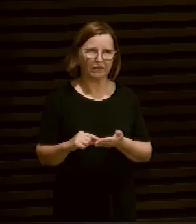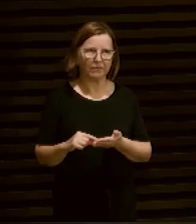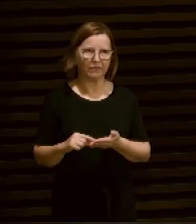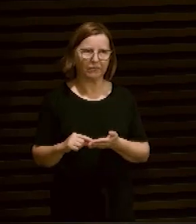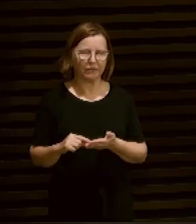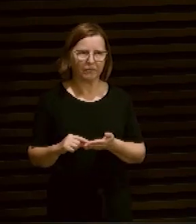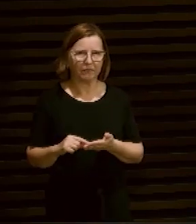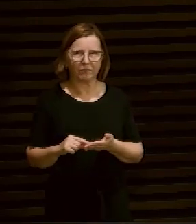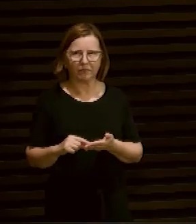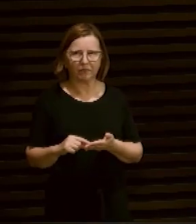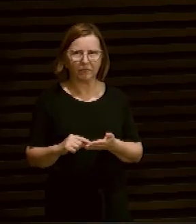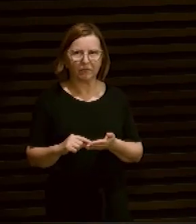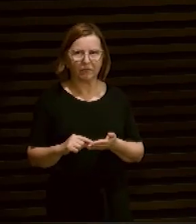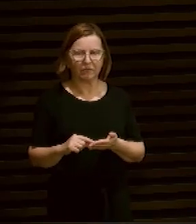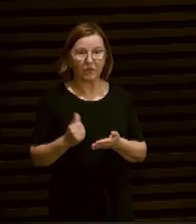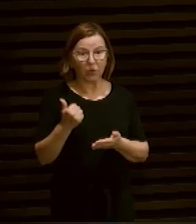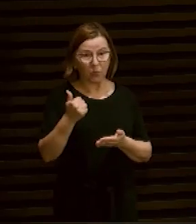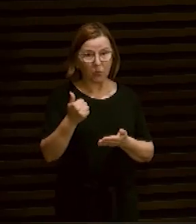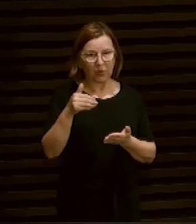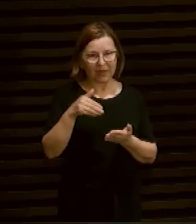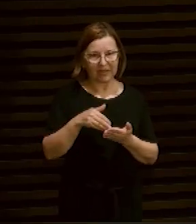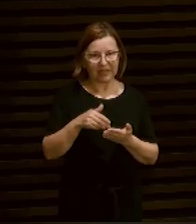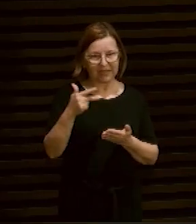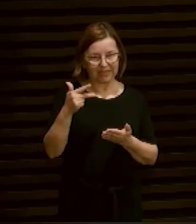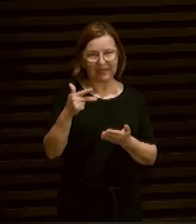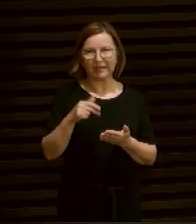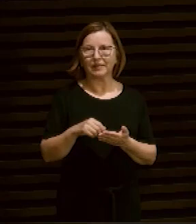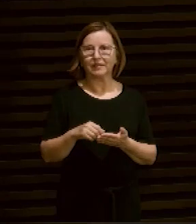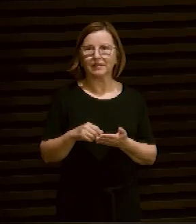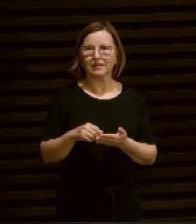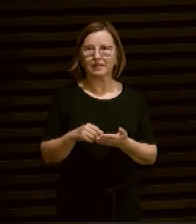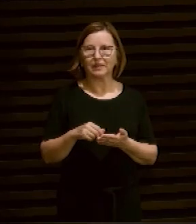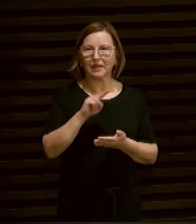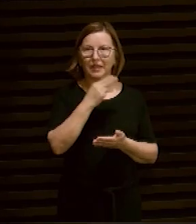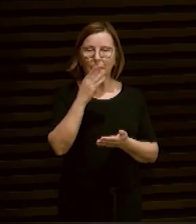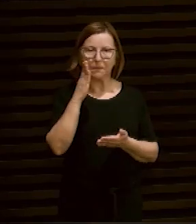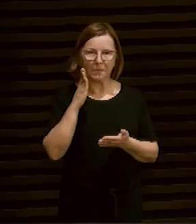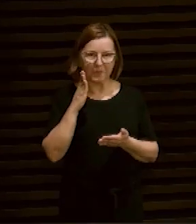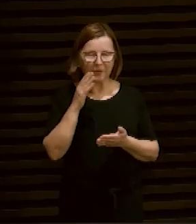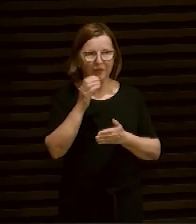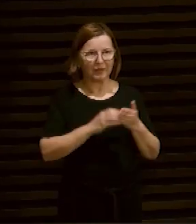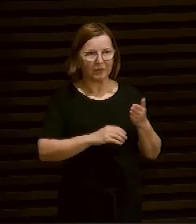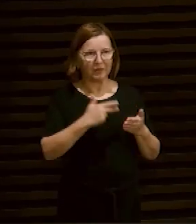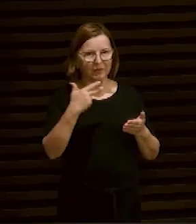Vamos ver aqui. Vamos ler os versículos de 1 a 3 outra vez. Hebreus 3, de 1 a 3.